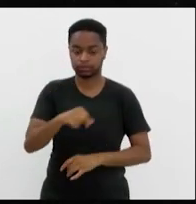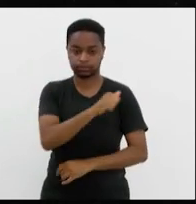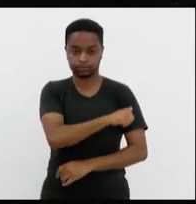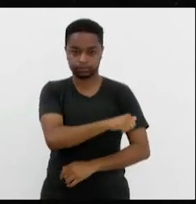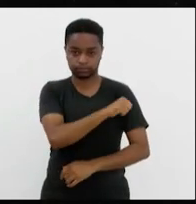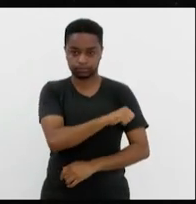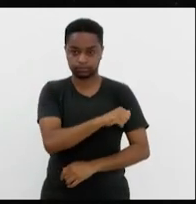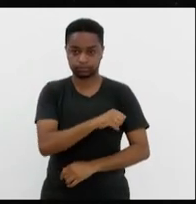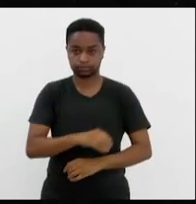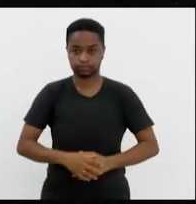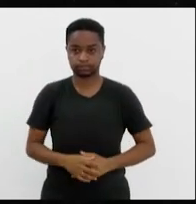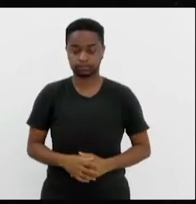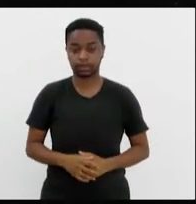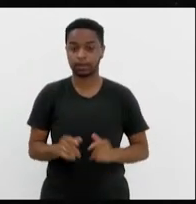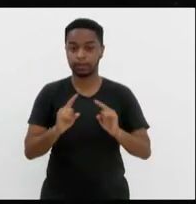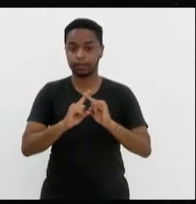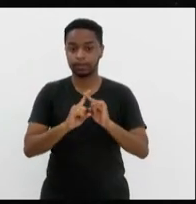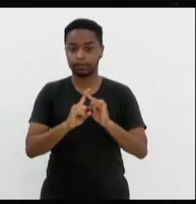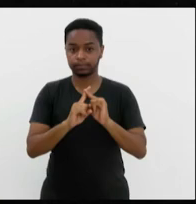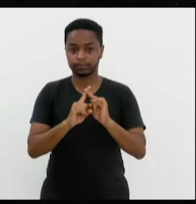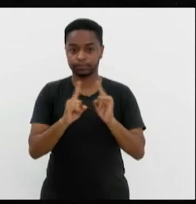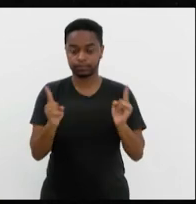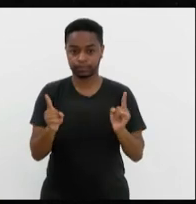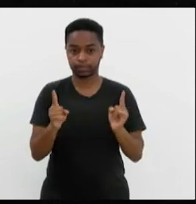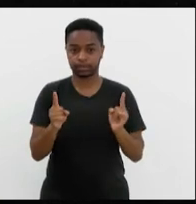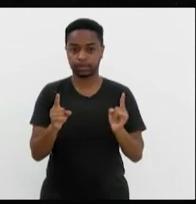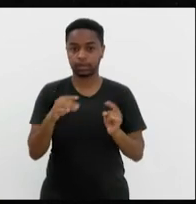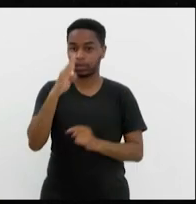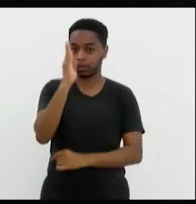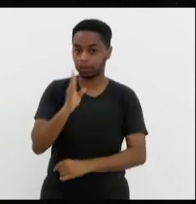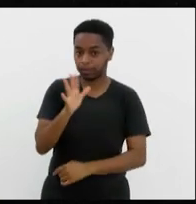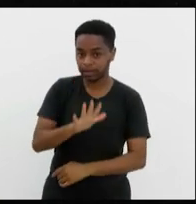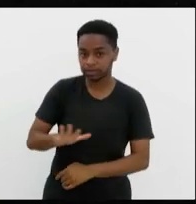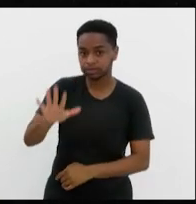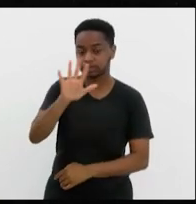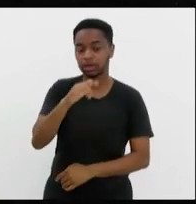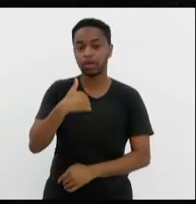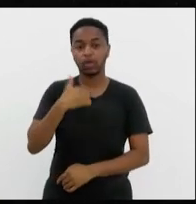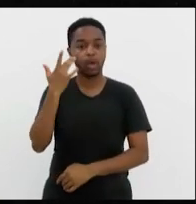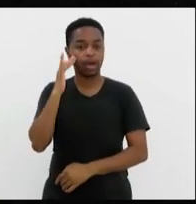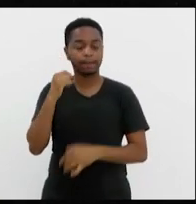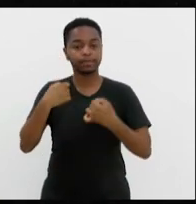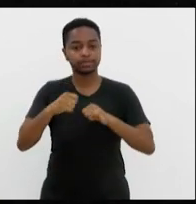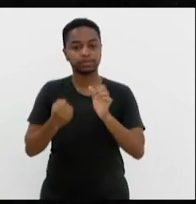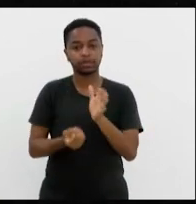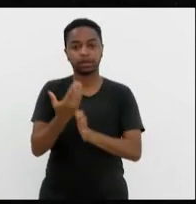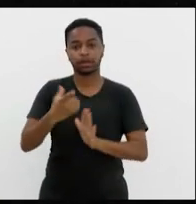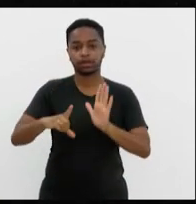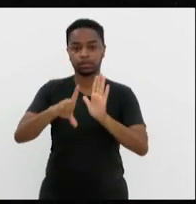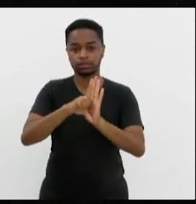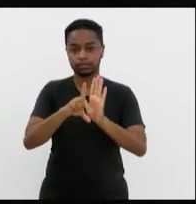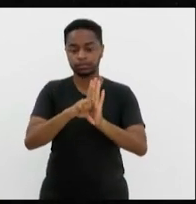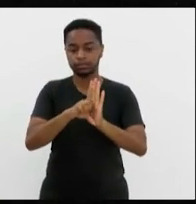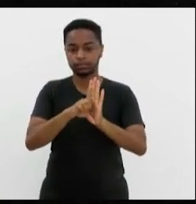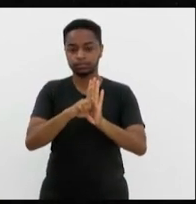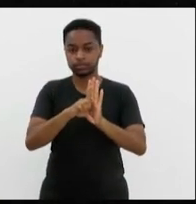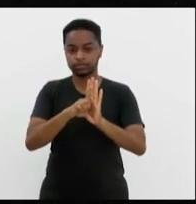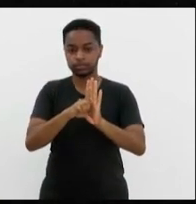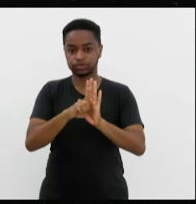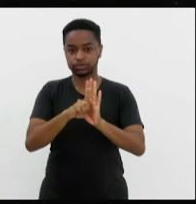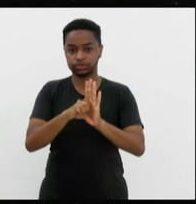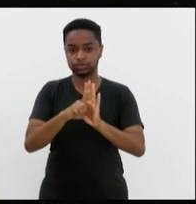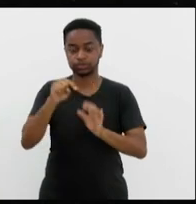Mas como é uma questão do Brasil, eu acho que a gente tem que começar a legislar, olhando aqui o Rio de